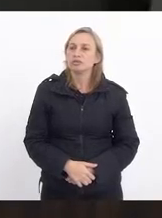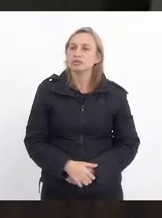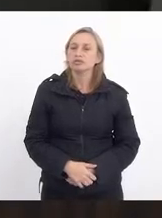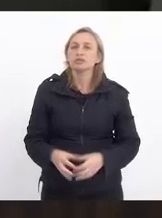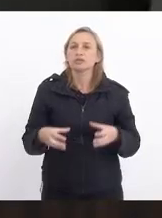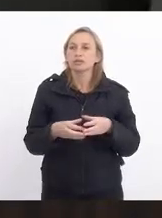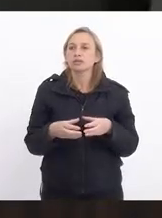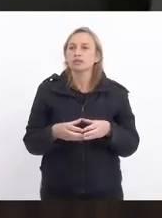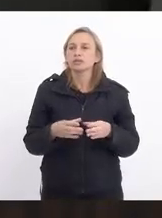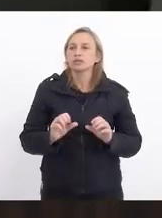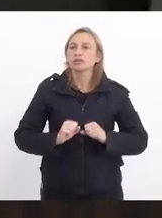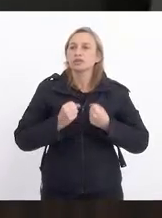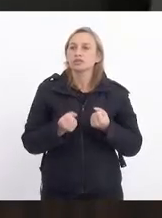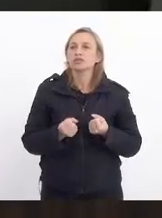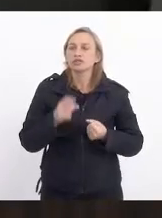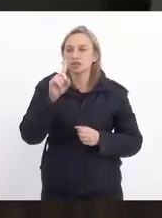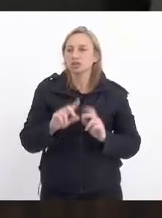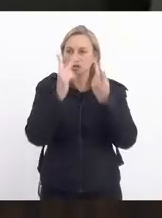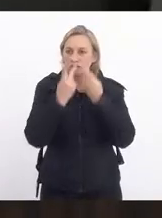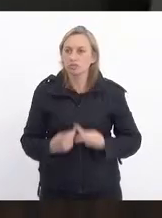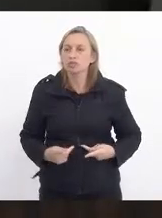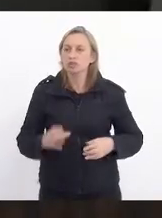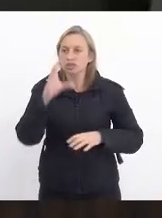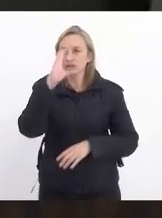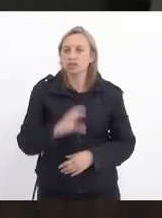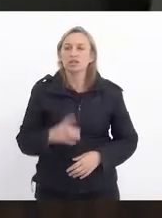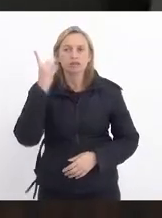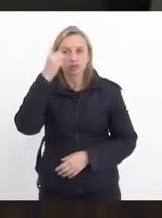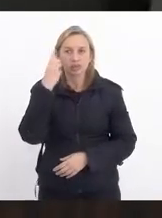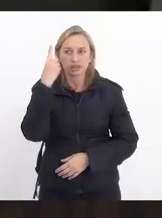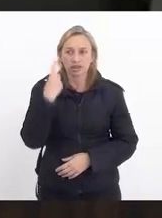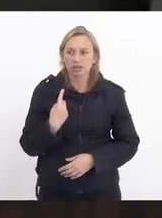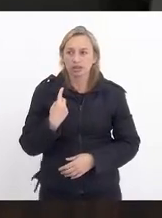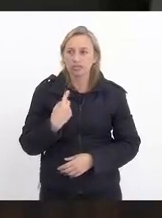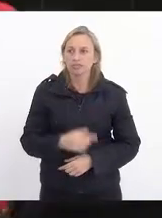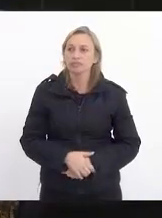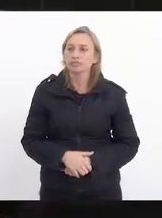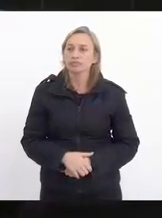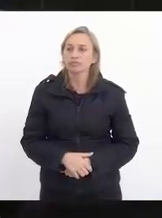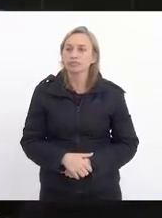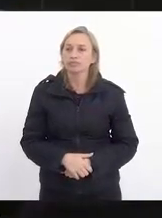e pela comissão de defesa dos direitos humanos e cidadania é pra Dani Monteiro